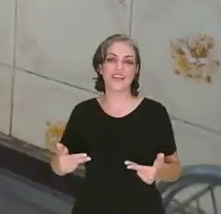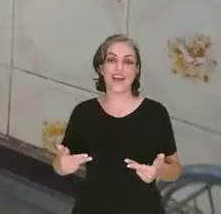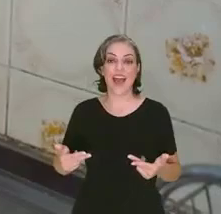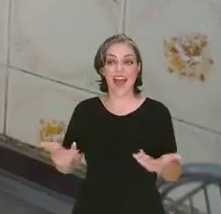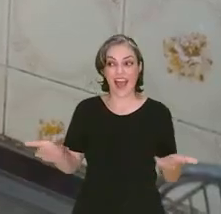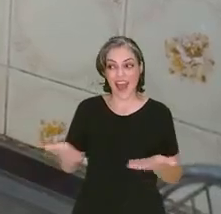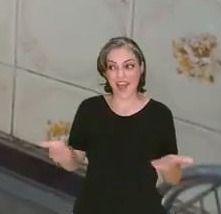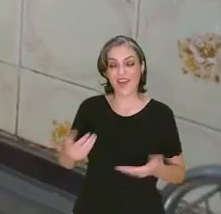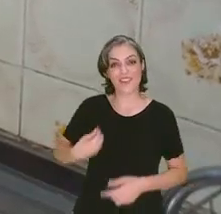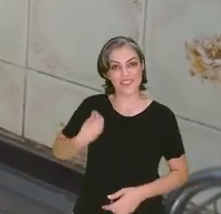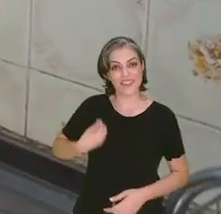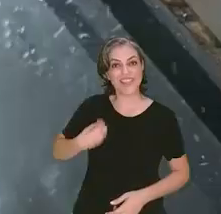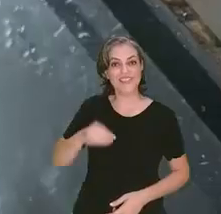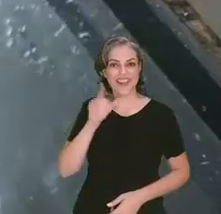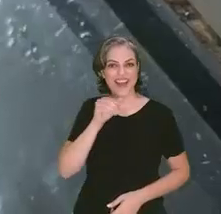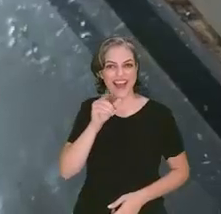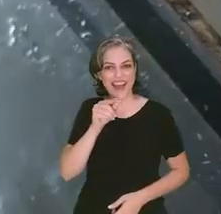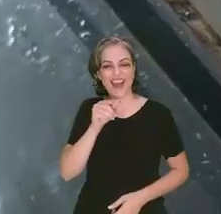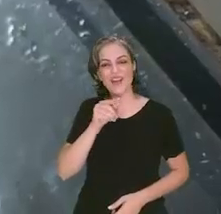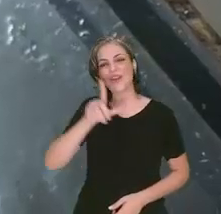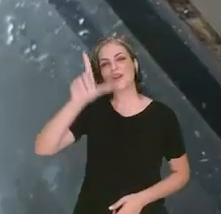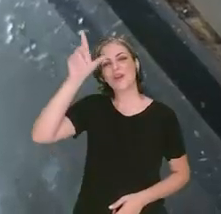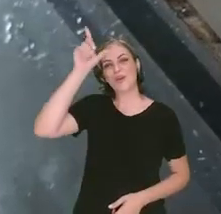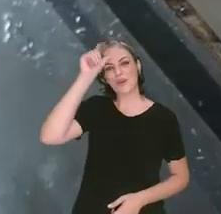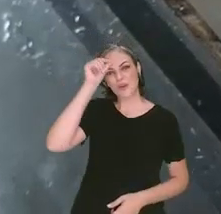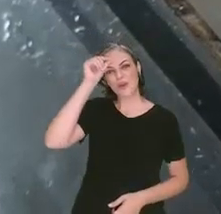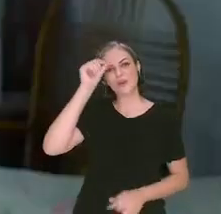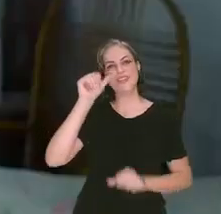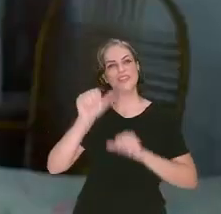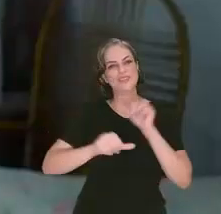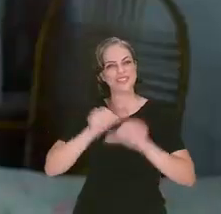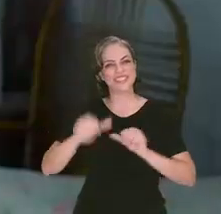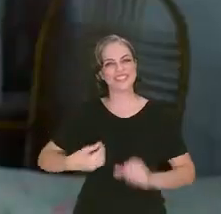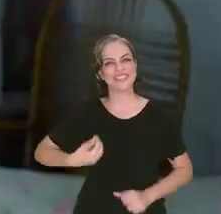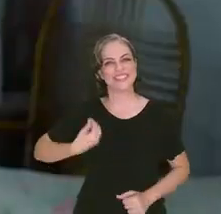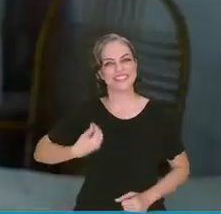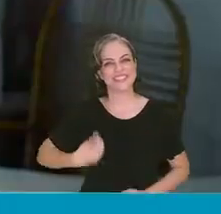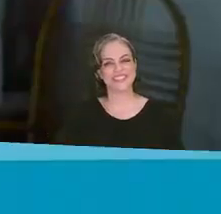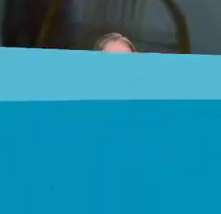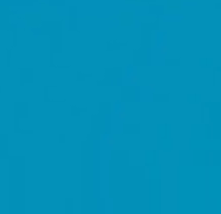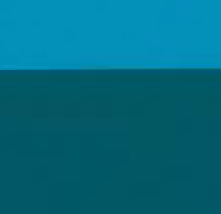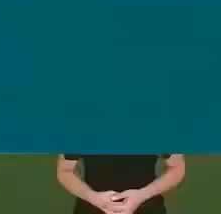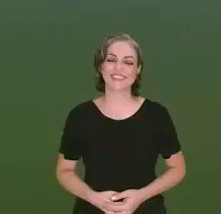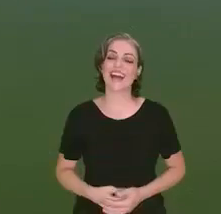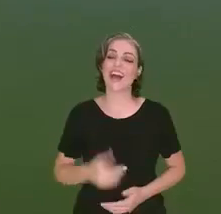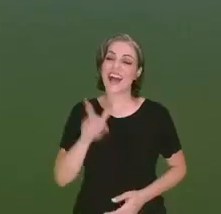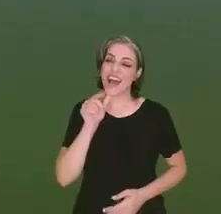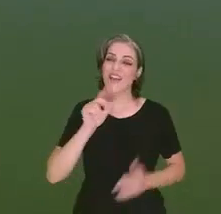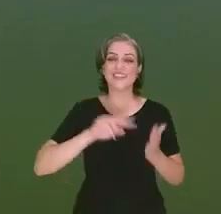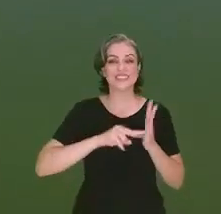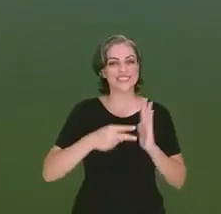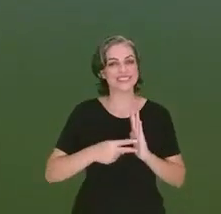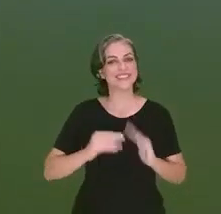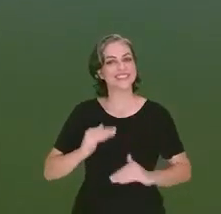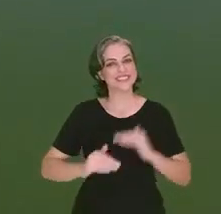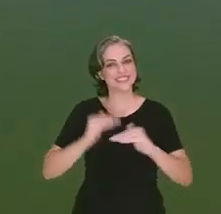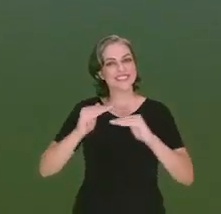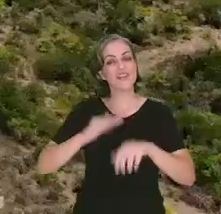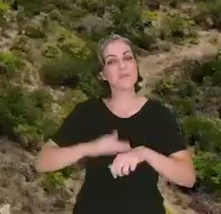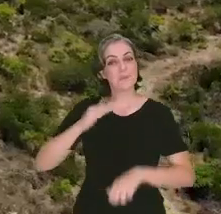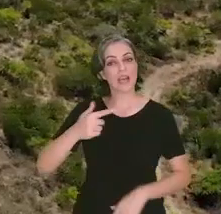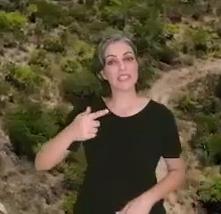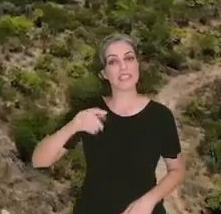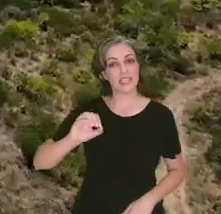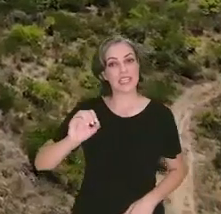então quando a água chegou aqui para nós foi um divisor realmente de água água existem golpe